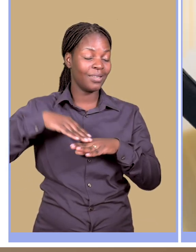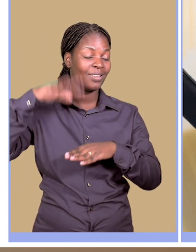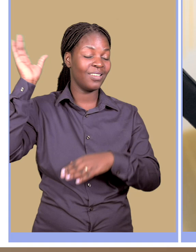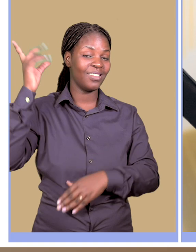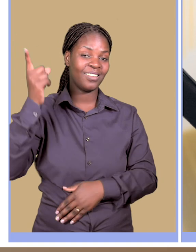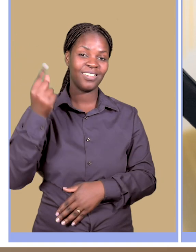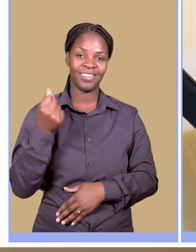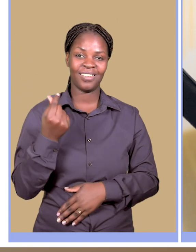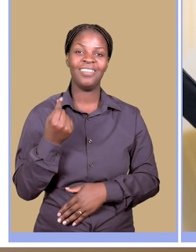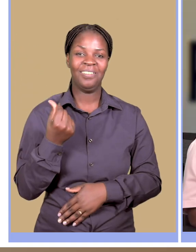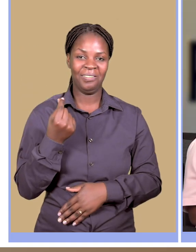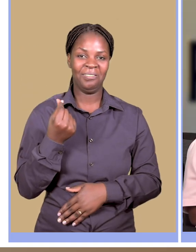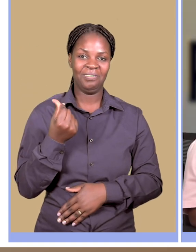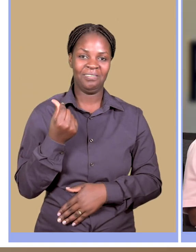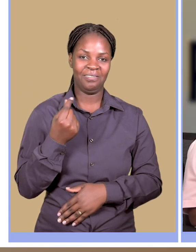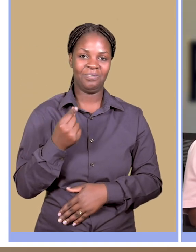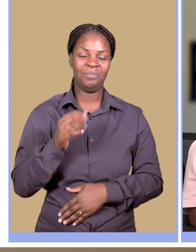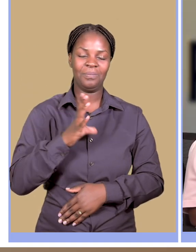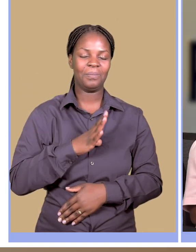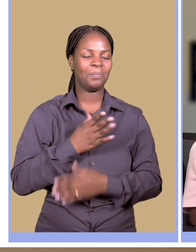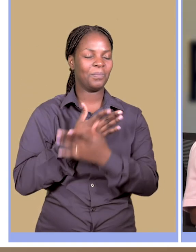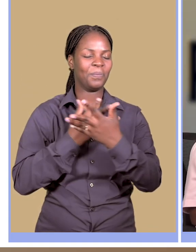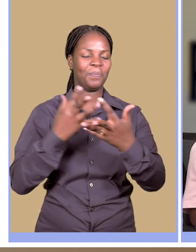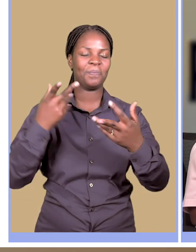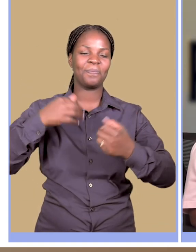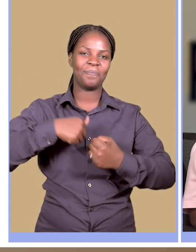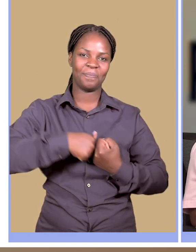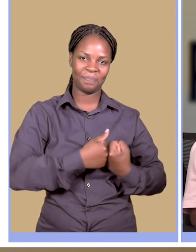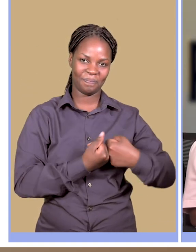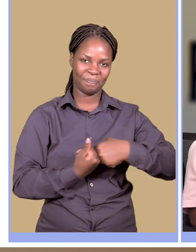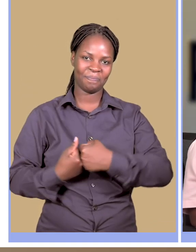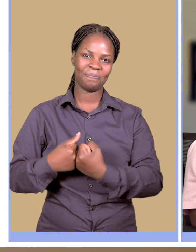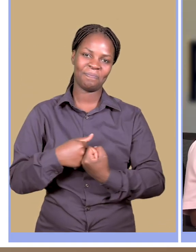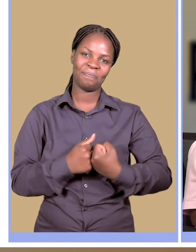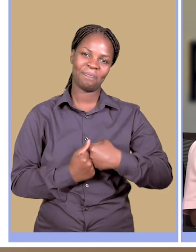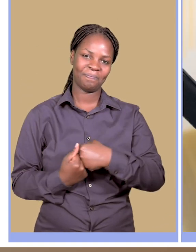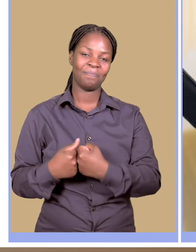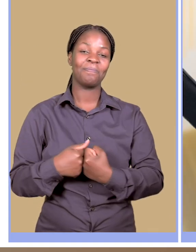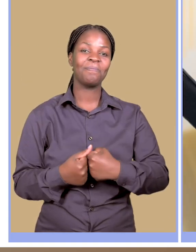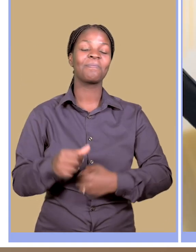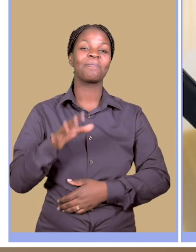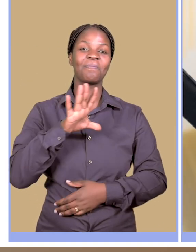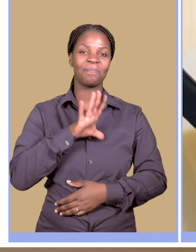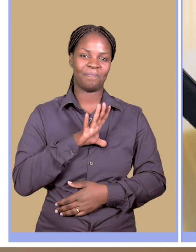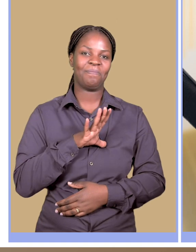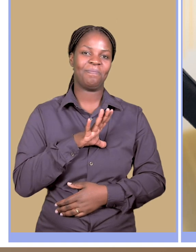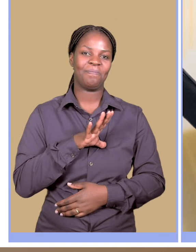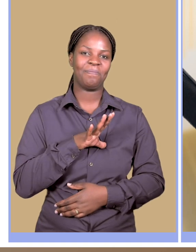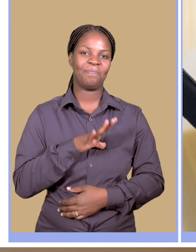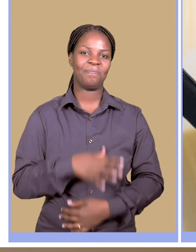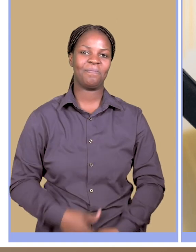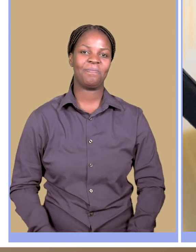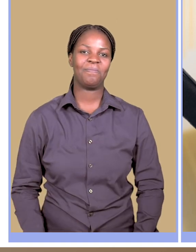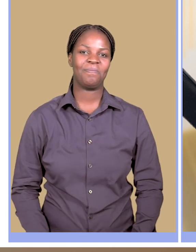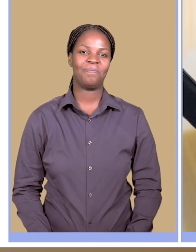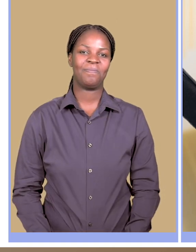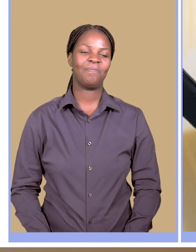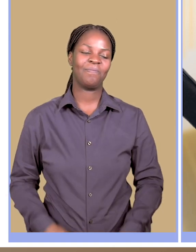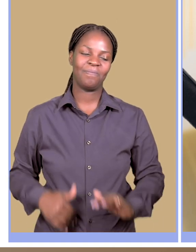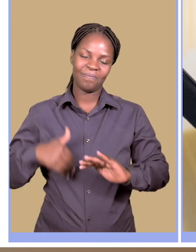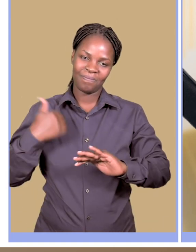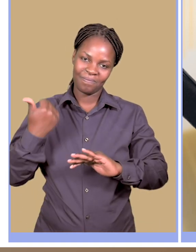pelo telefone. Então, há um conjunto de desafios aqui que vão nos